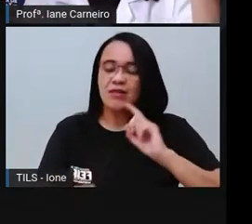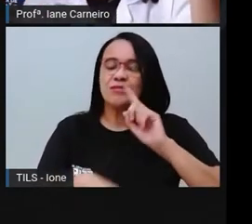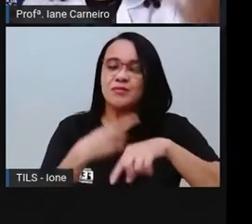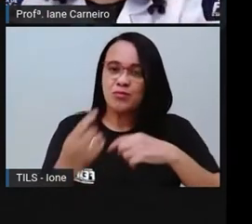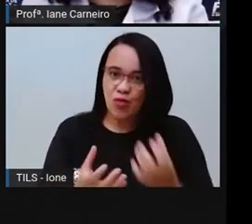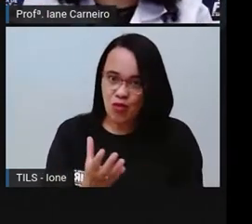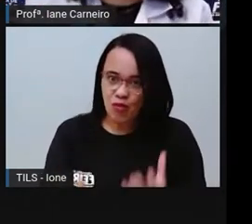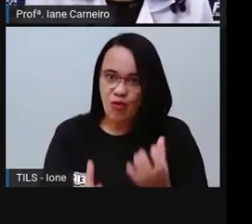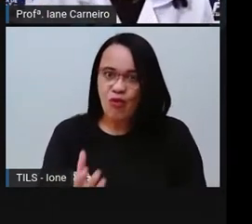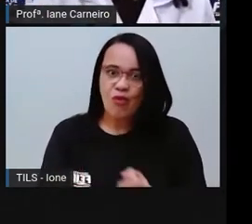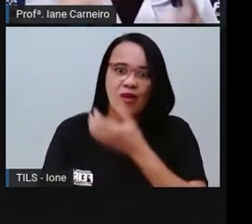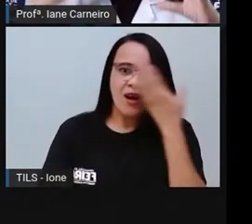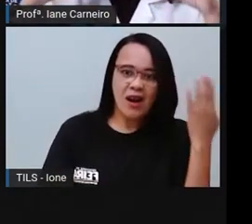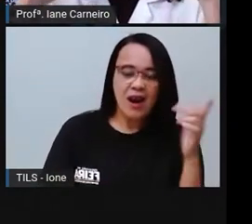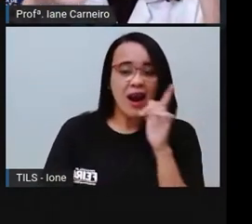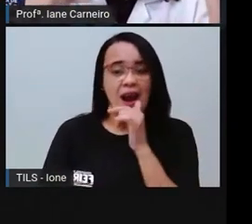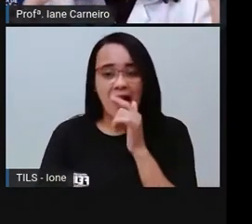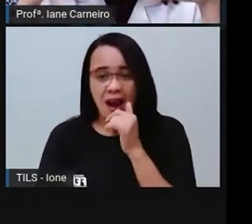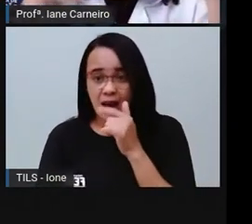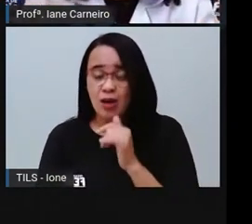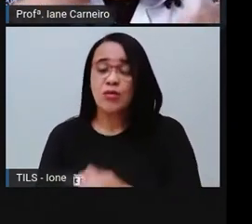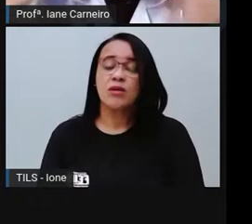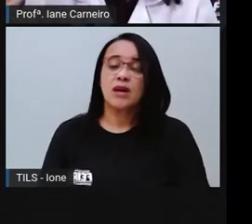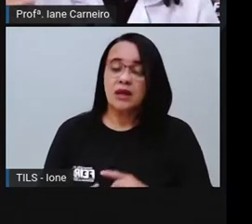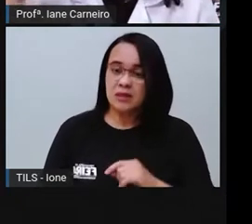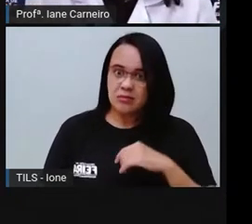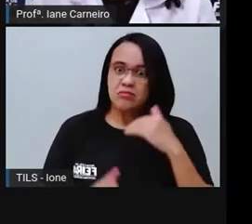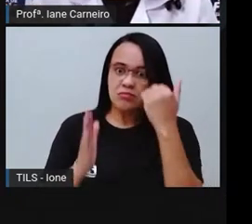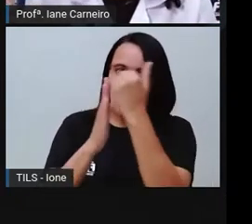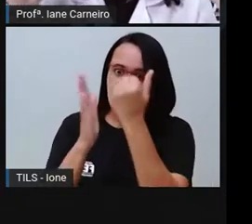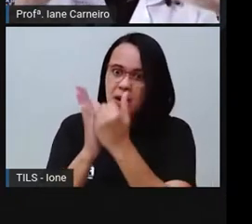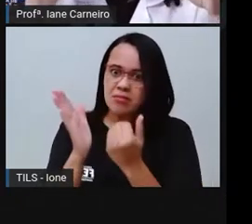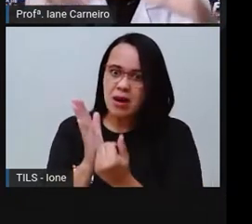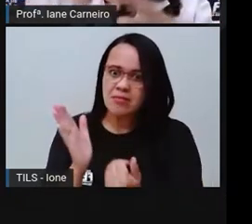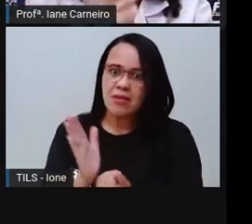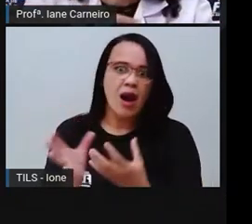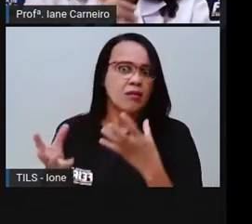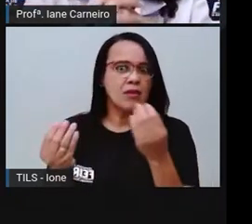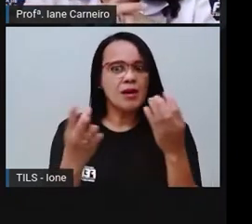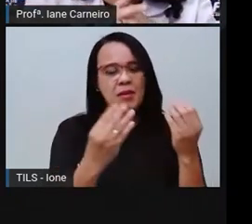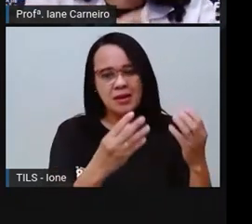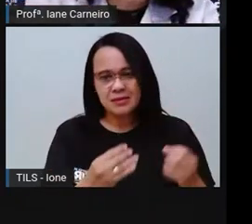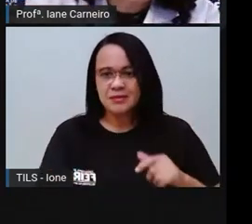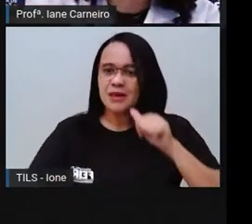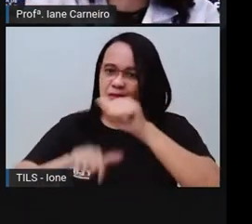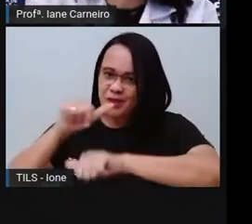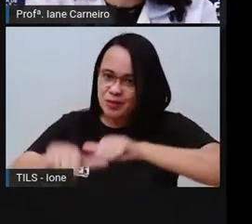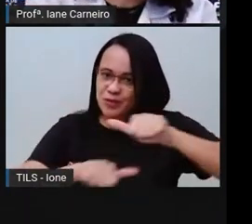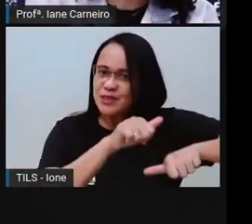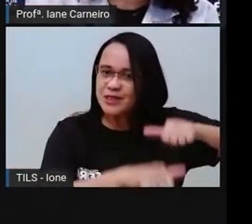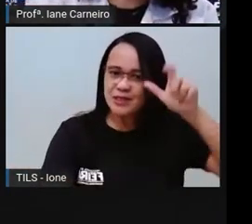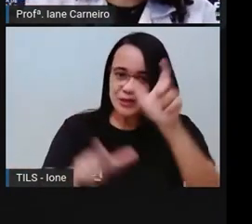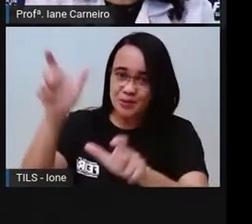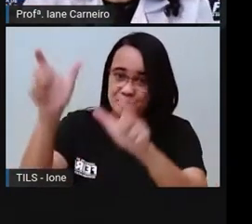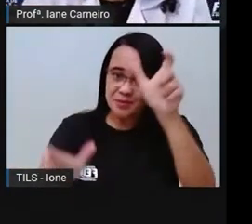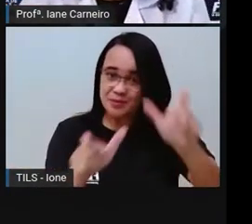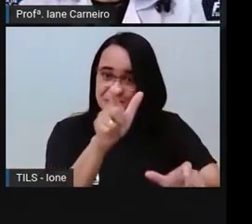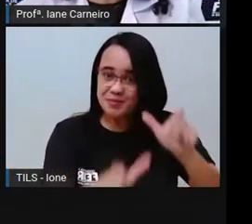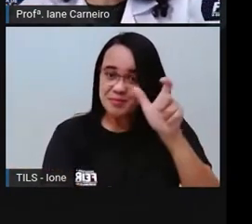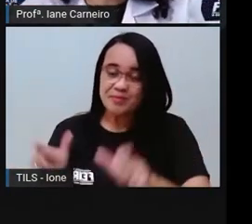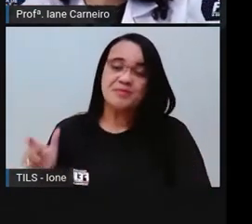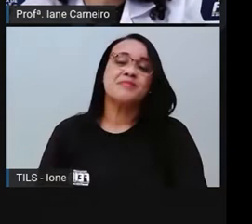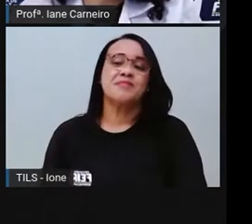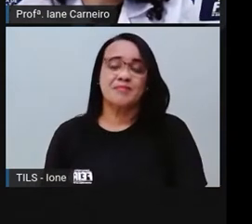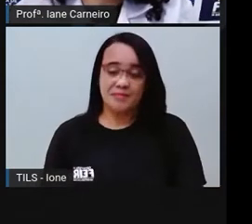fogo cadê o fogo a água apagou então uma série de coisas vai acontecendo né com os personagens da parlenda né